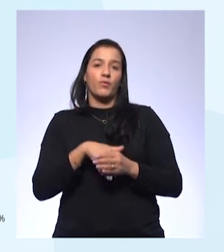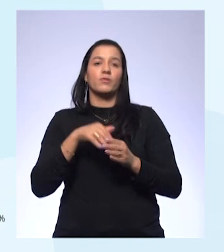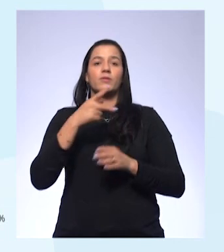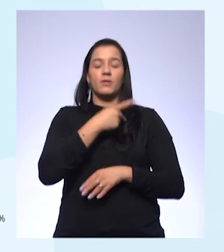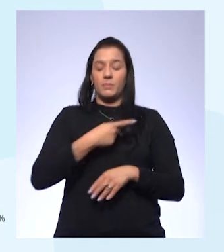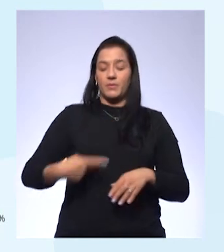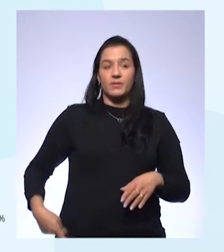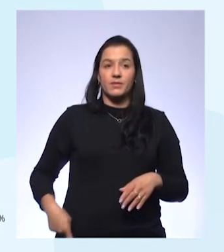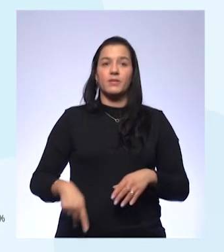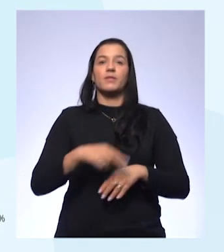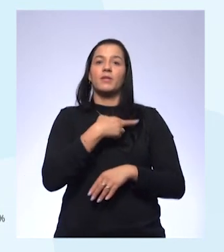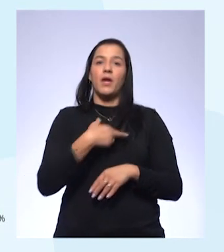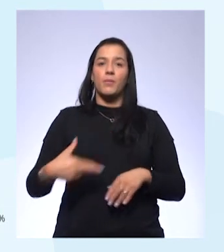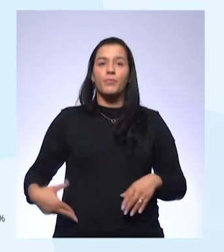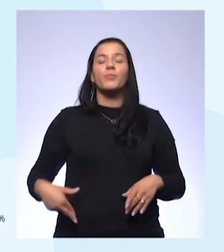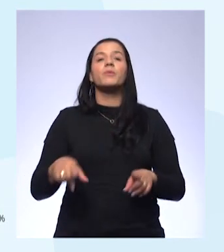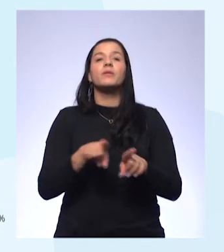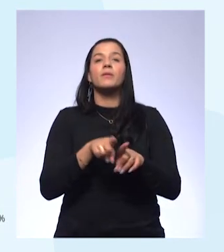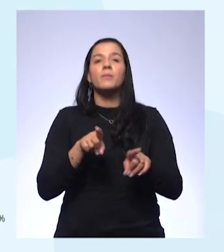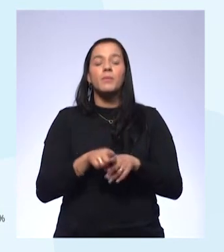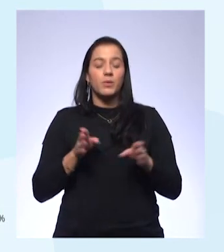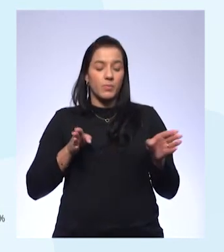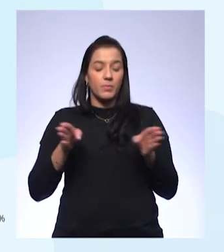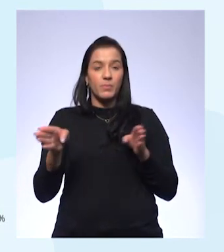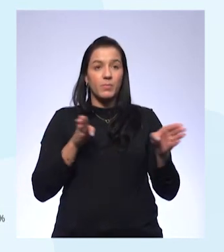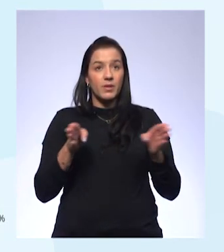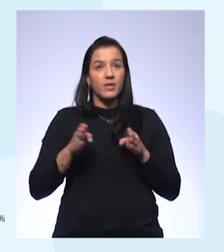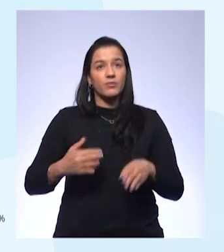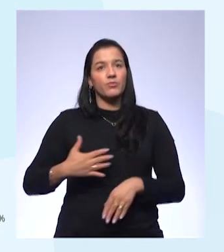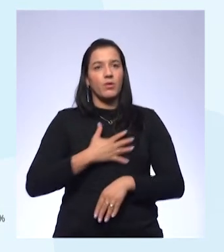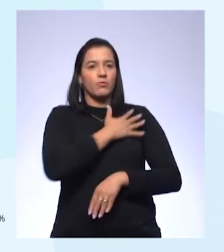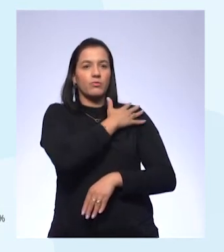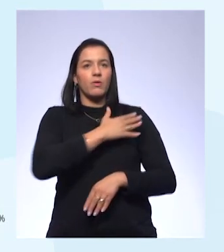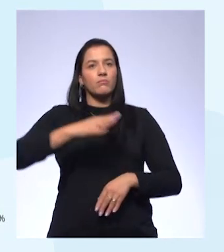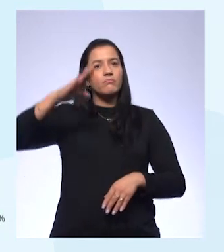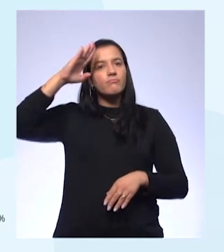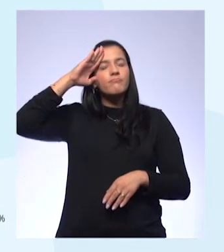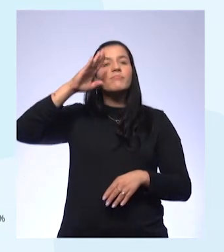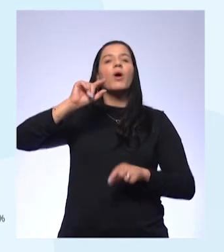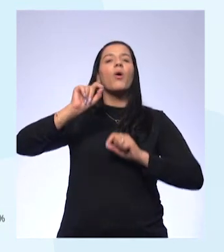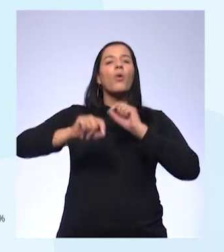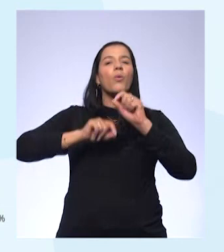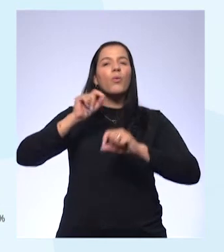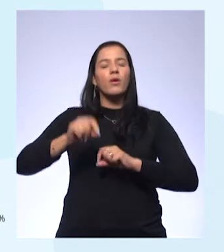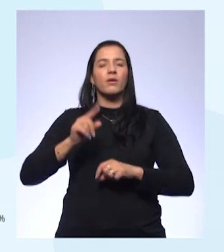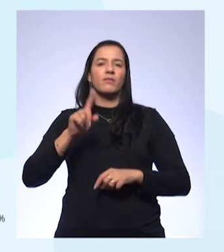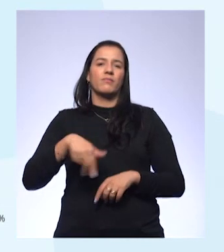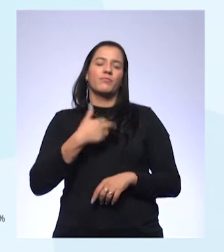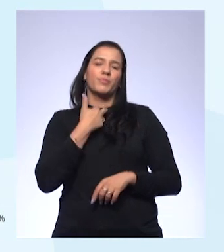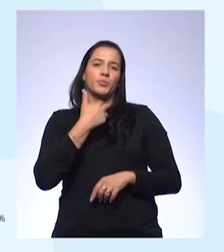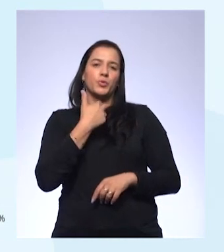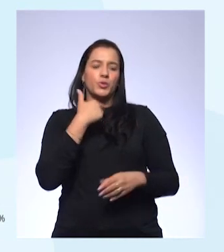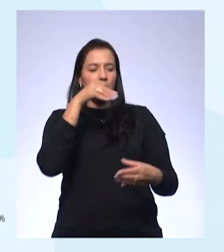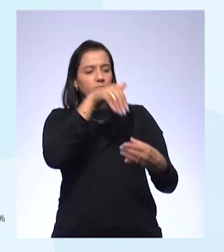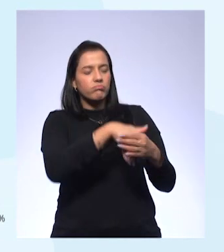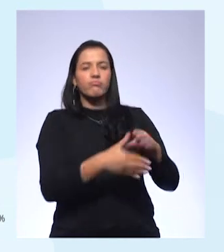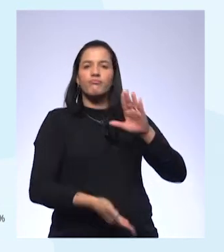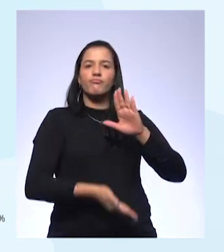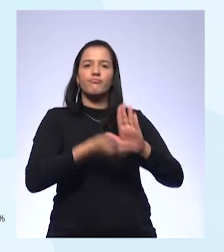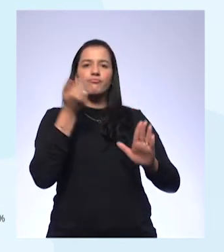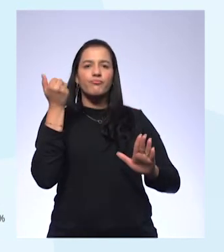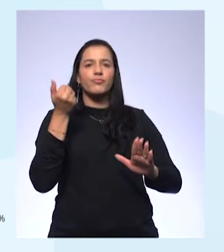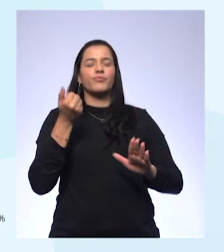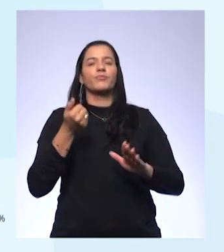presidência da República, que durante o período da ditadura militar no Brasil não foi aí concedido, né? Ele foi retirado